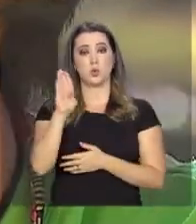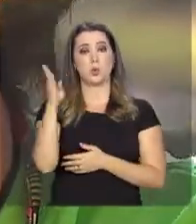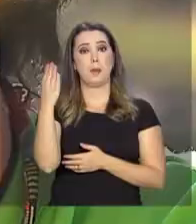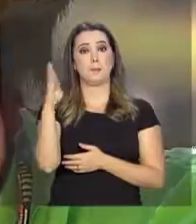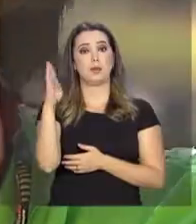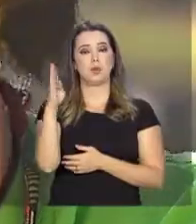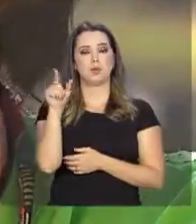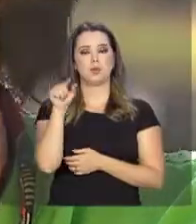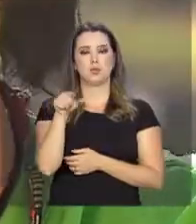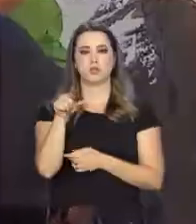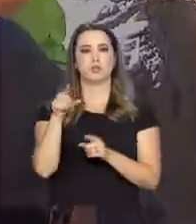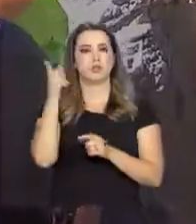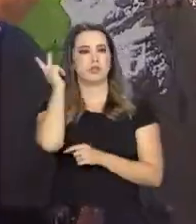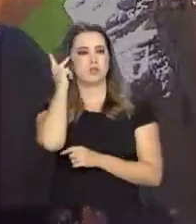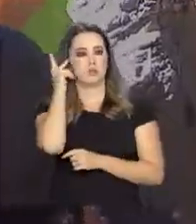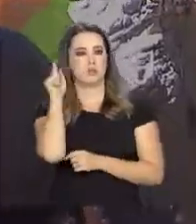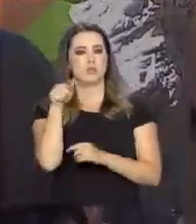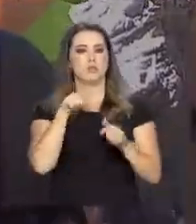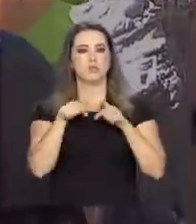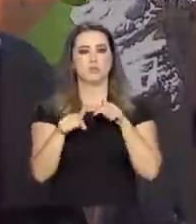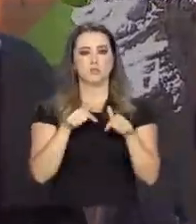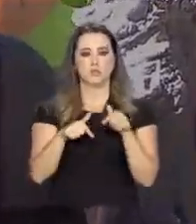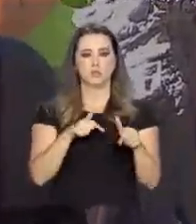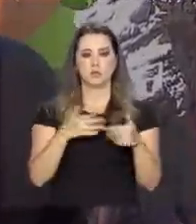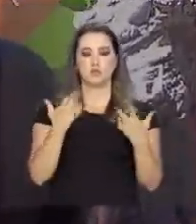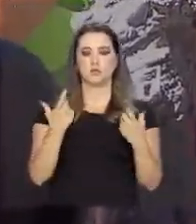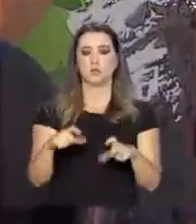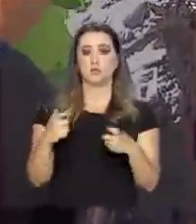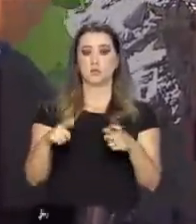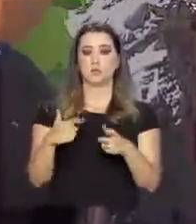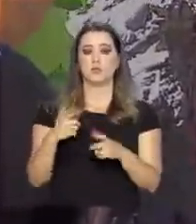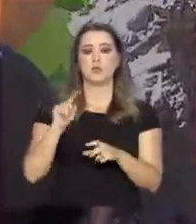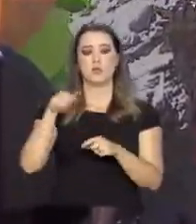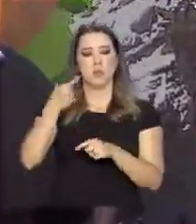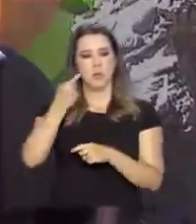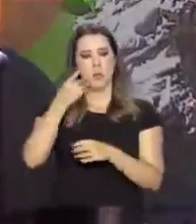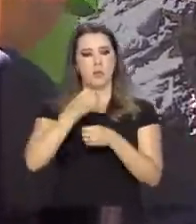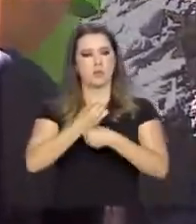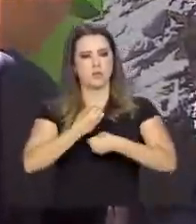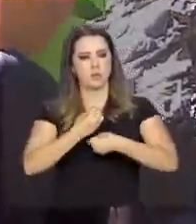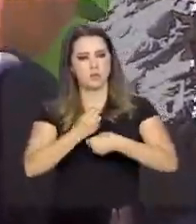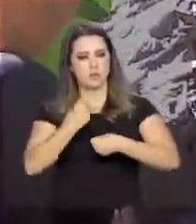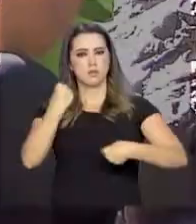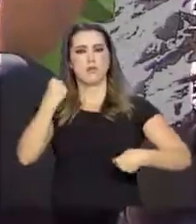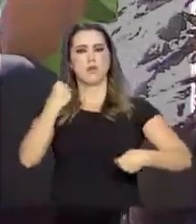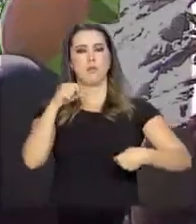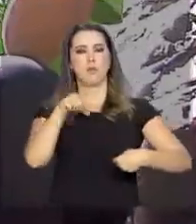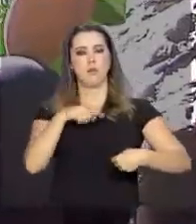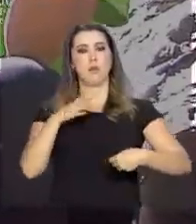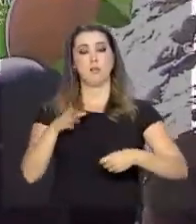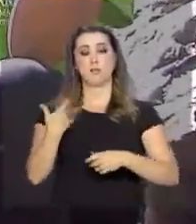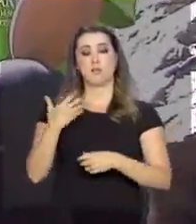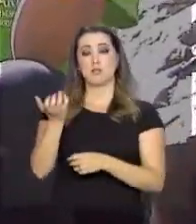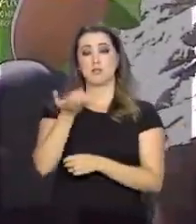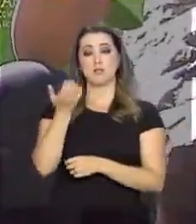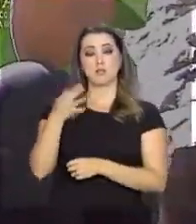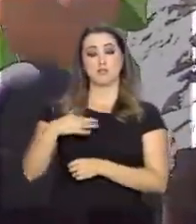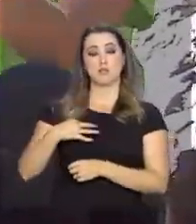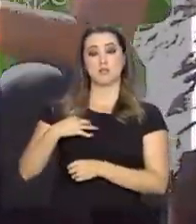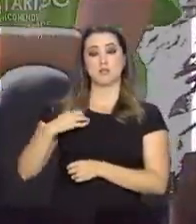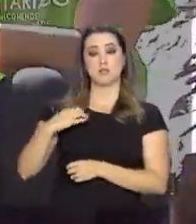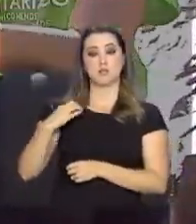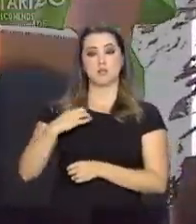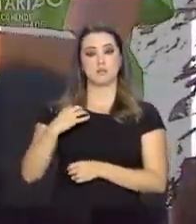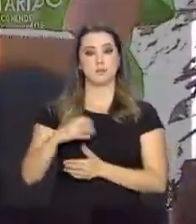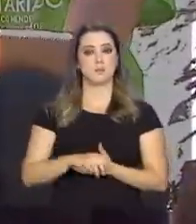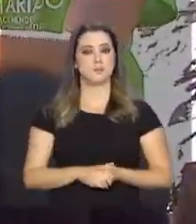interior de São Paulo. Ela quer trabalhar em unidades de conservação quando se formar. Por isso, se candidatou ao voluntariado do Parque Nacional da